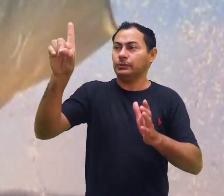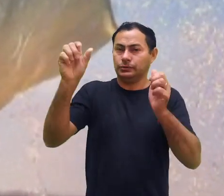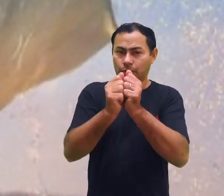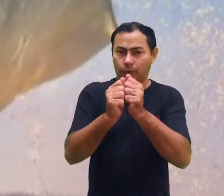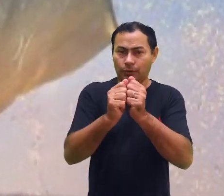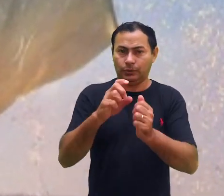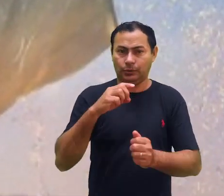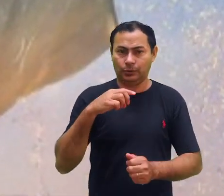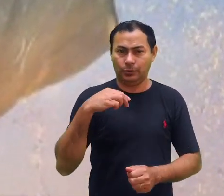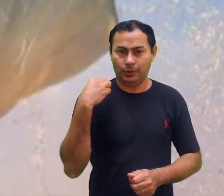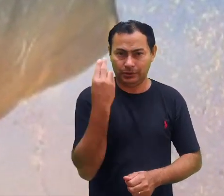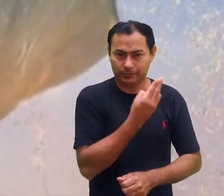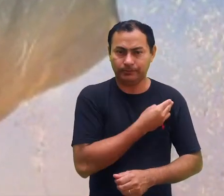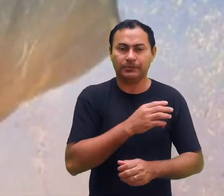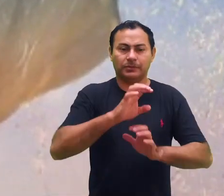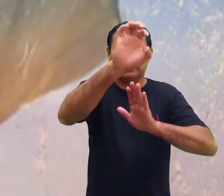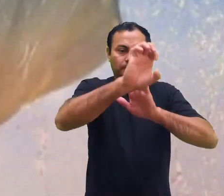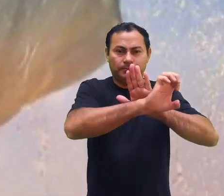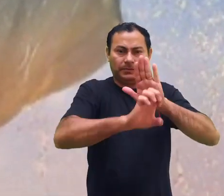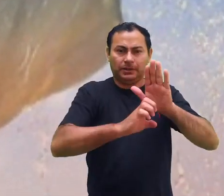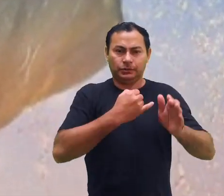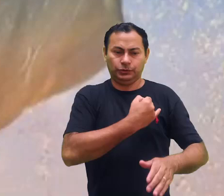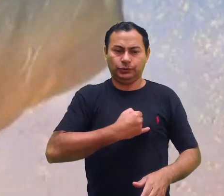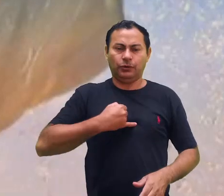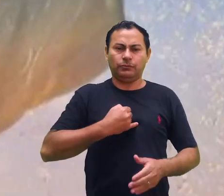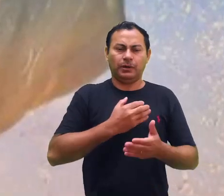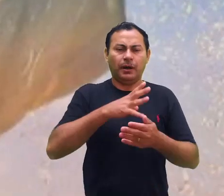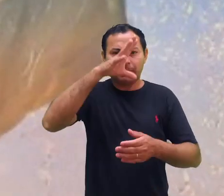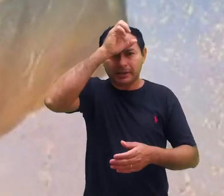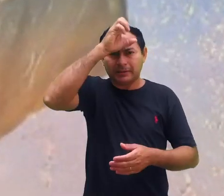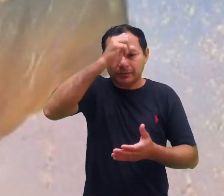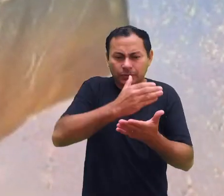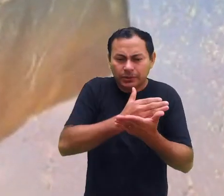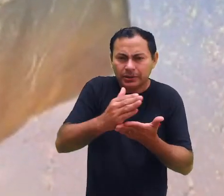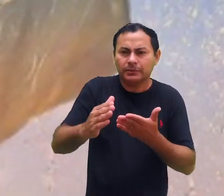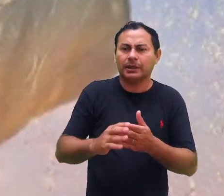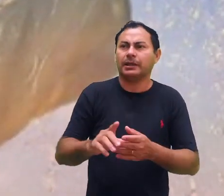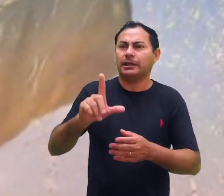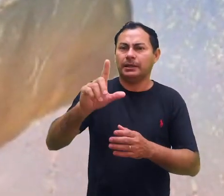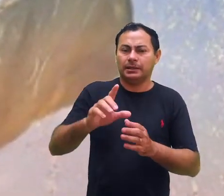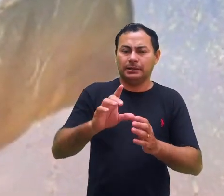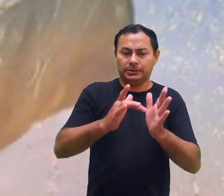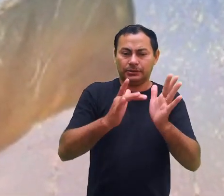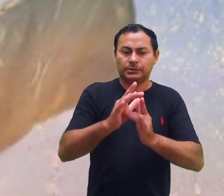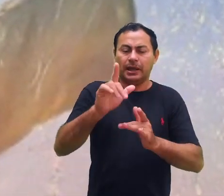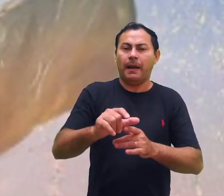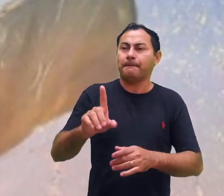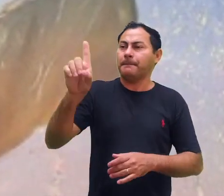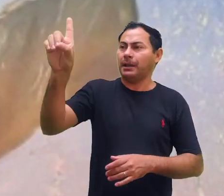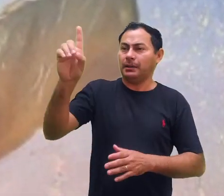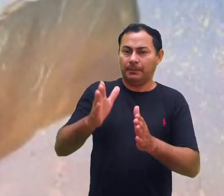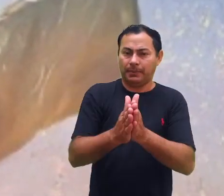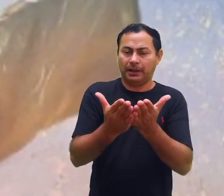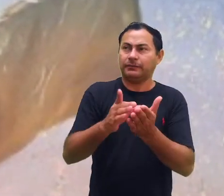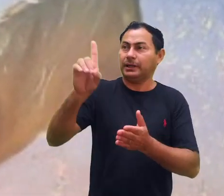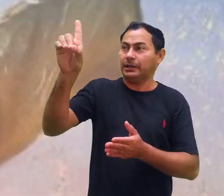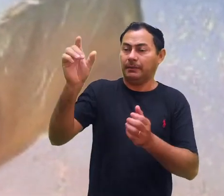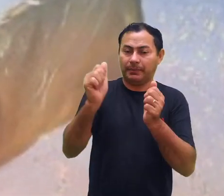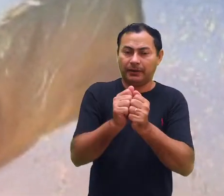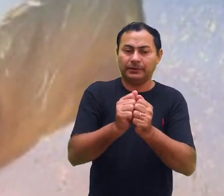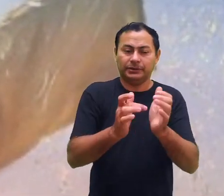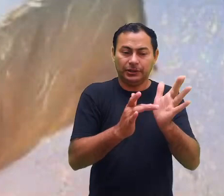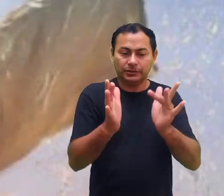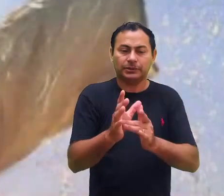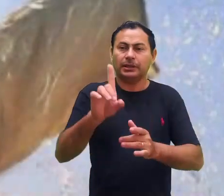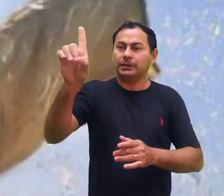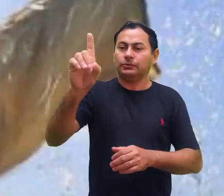Deus conosco. No Evangelho de João aprendemos que no princípio era aquele que é a palavra. Ele estava com Deus e era